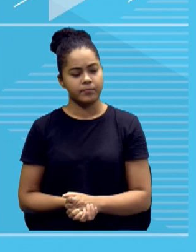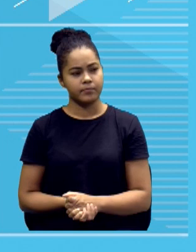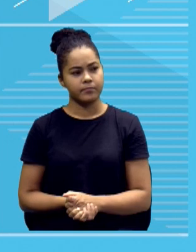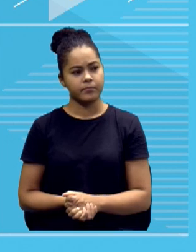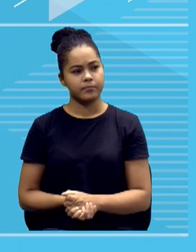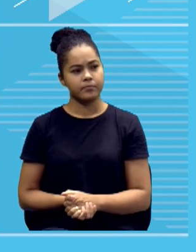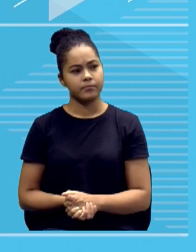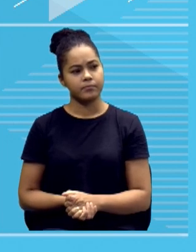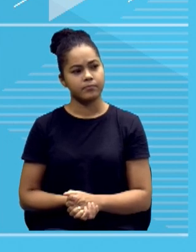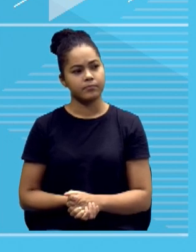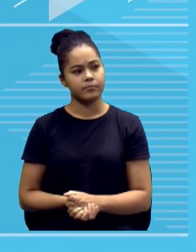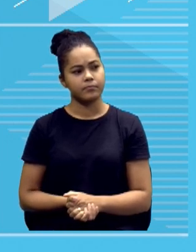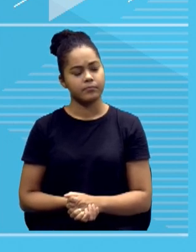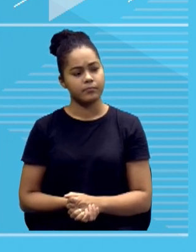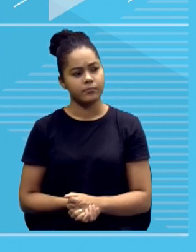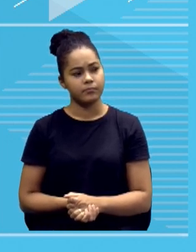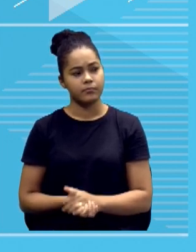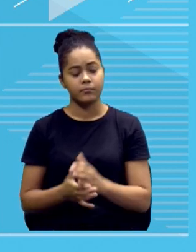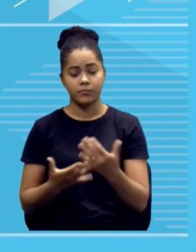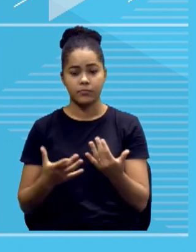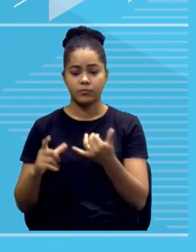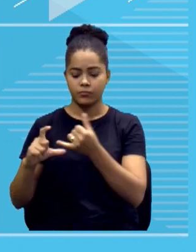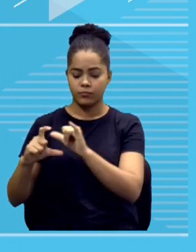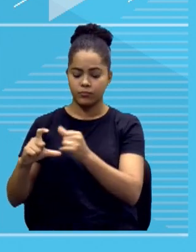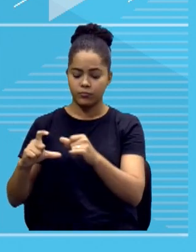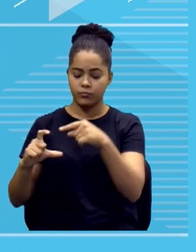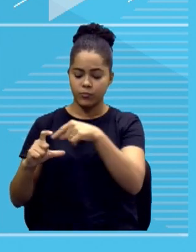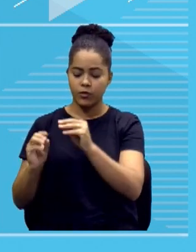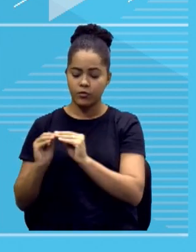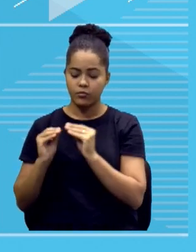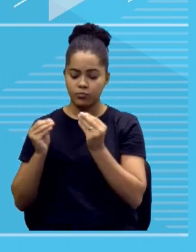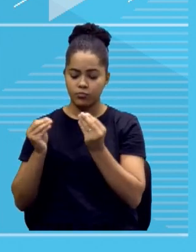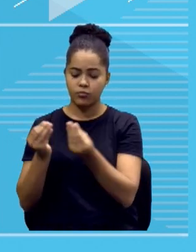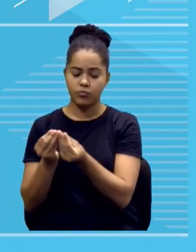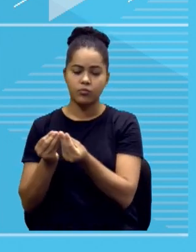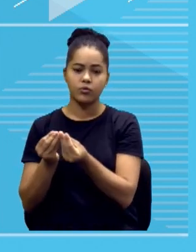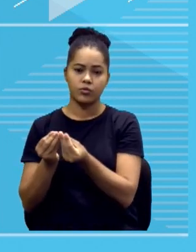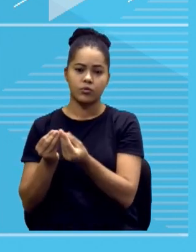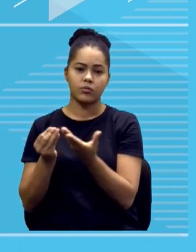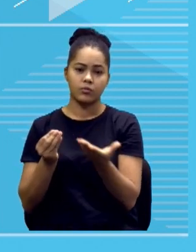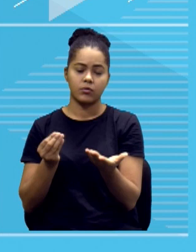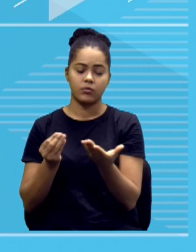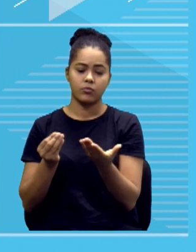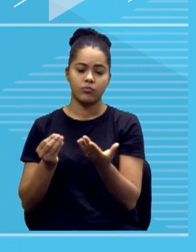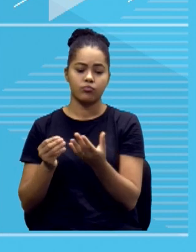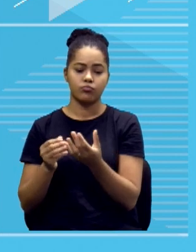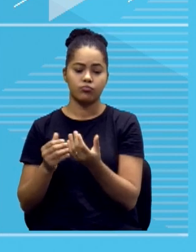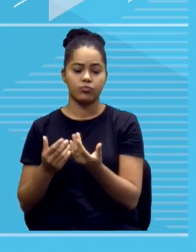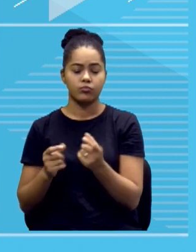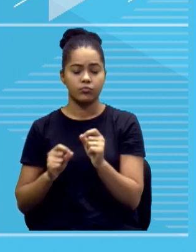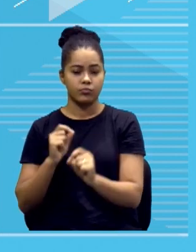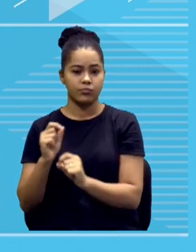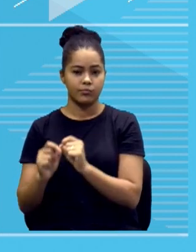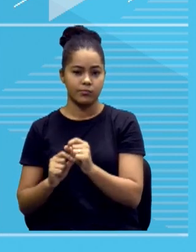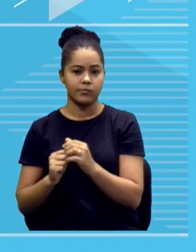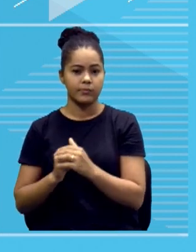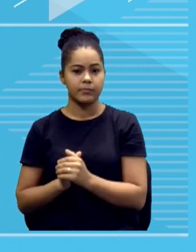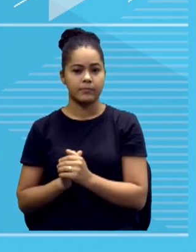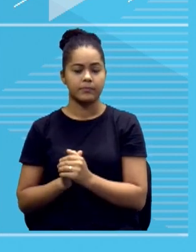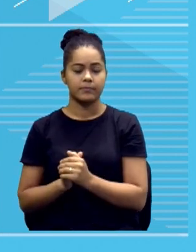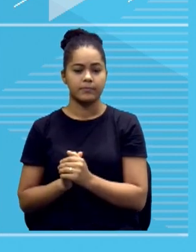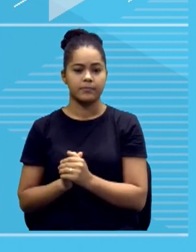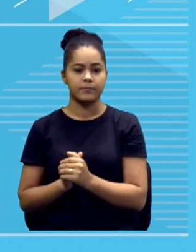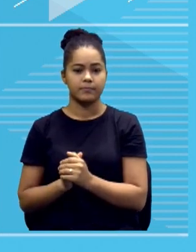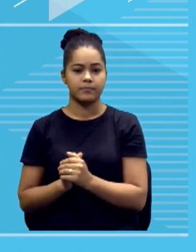energia química da pilha dentro dela é uma solução que a gente chama de não reversível. Ou seja, ela